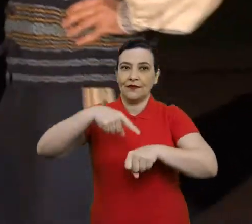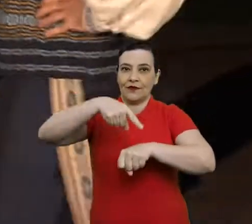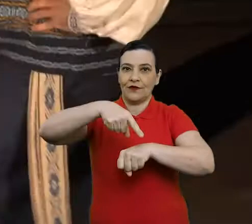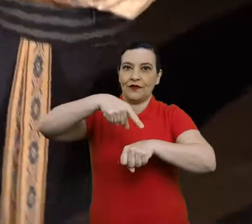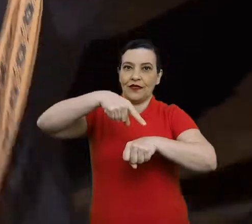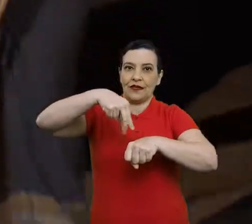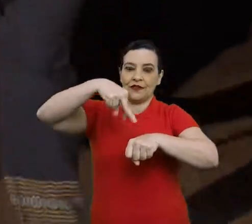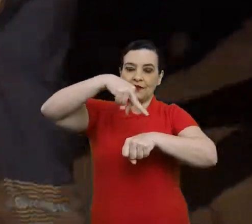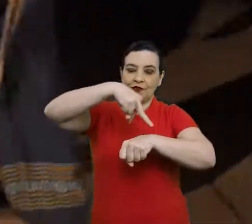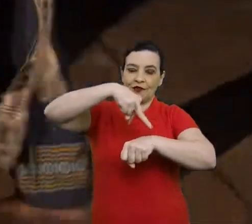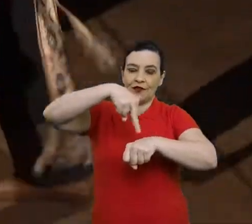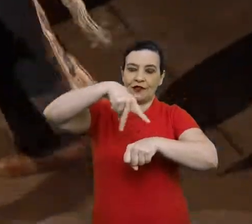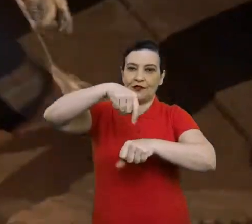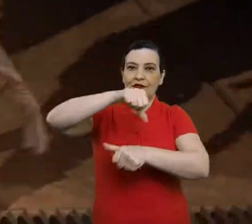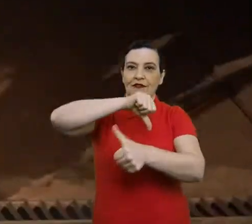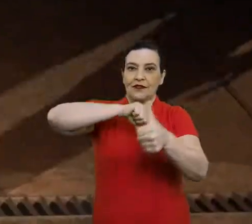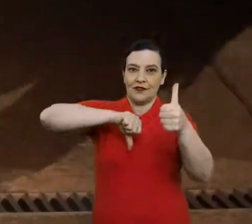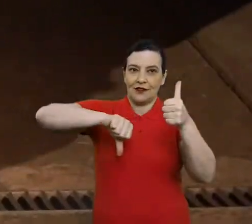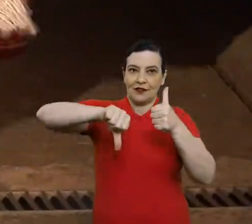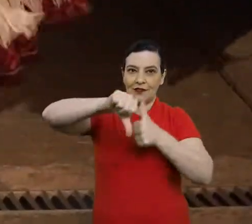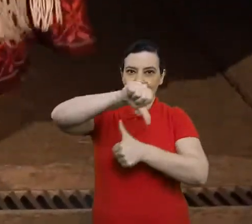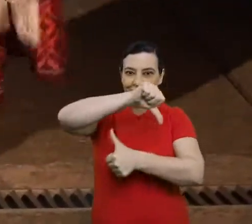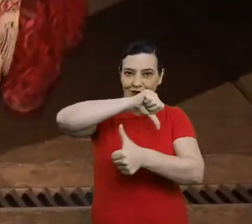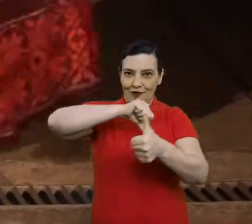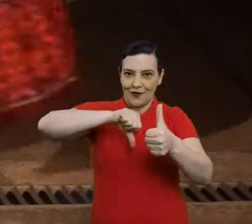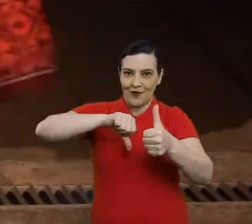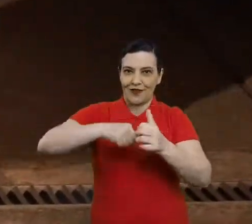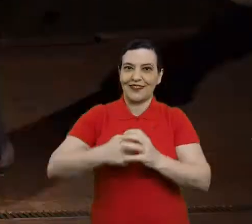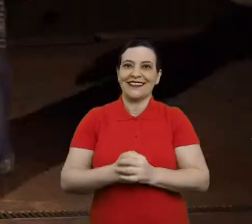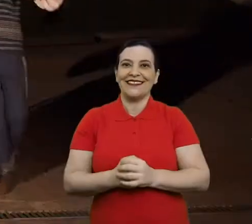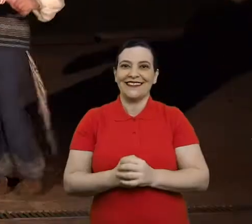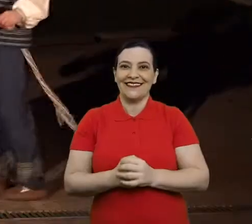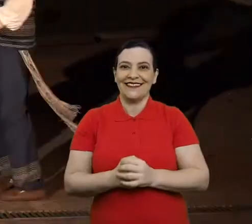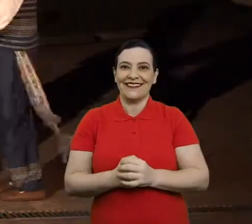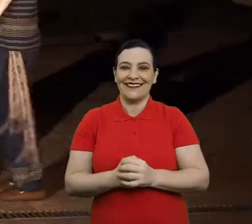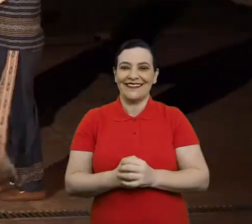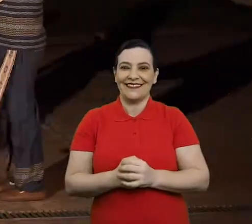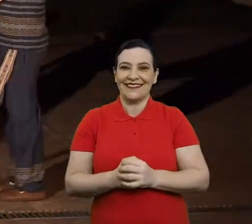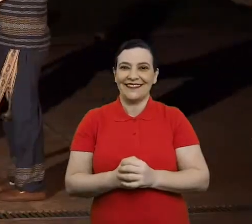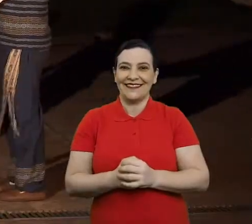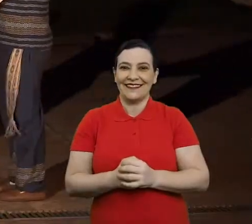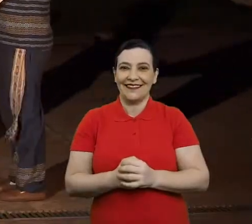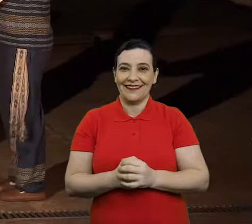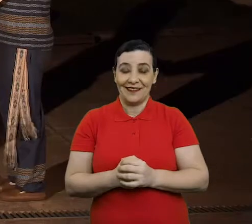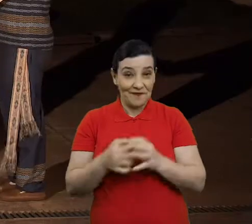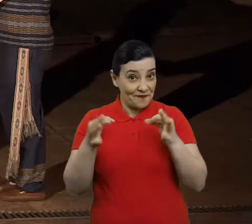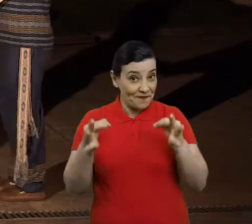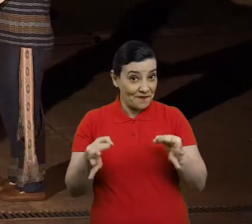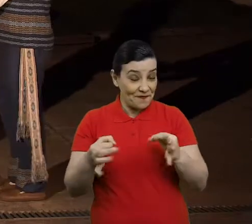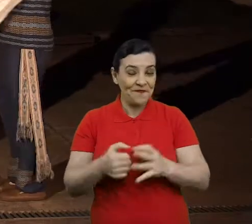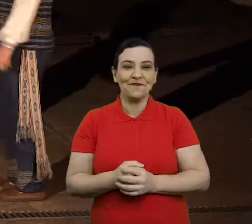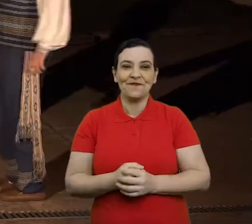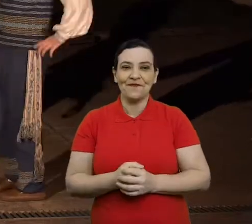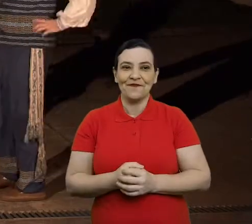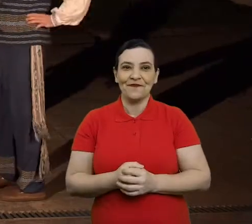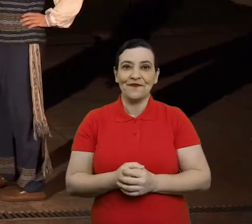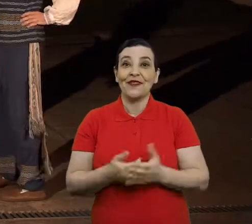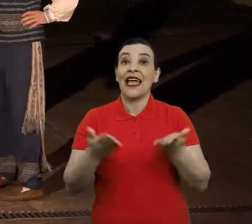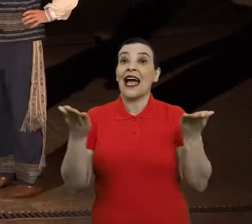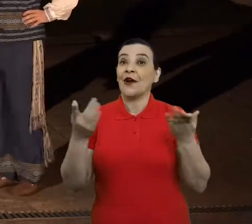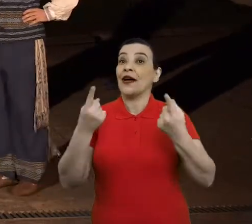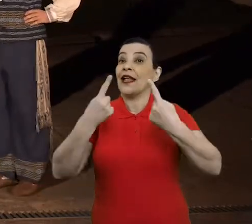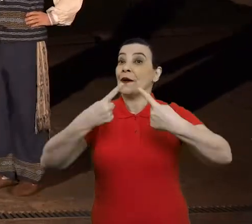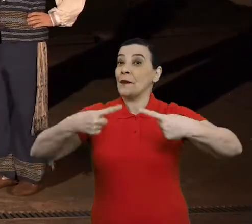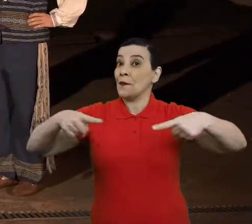Chuta, chuta, troca de lugar aqui. Certo? Agora a gente vai fazer